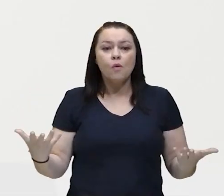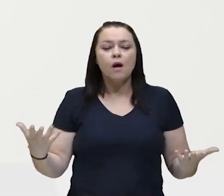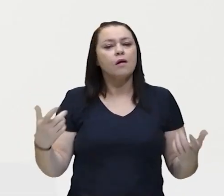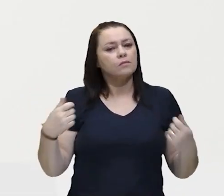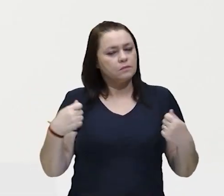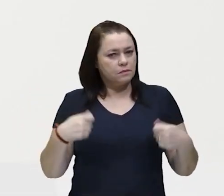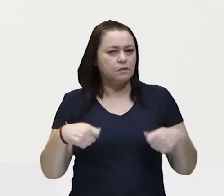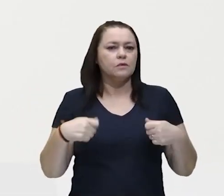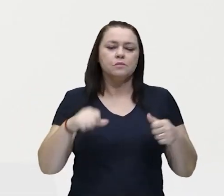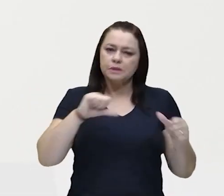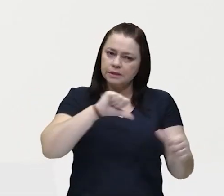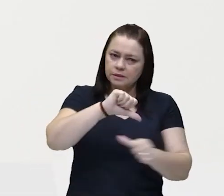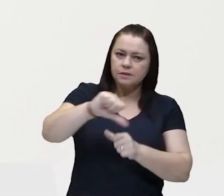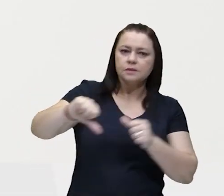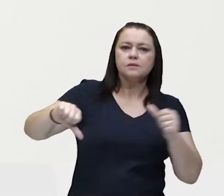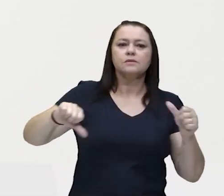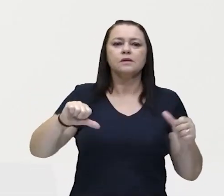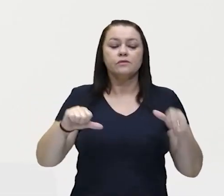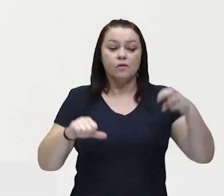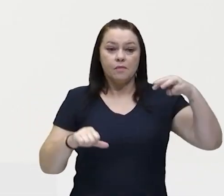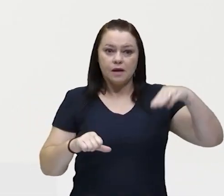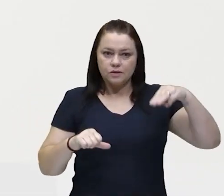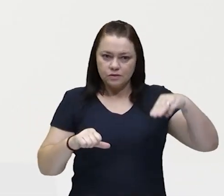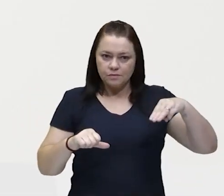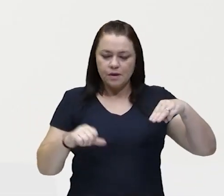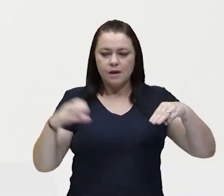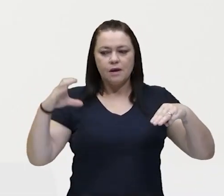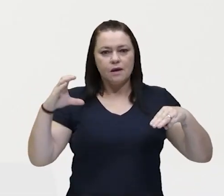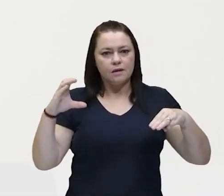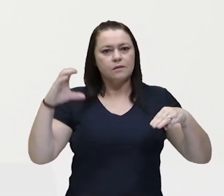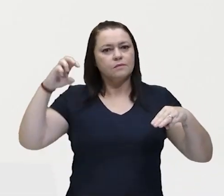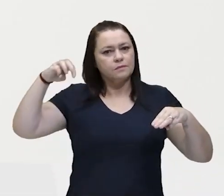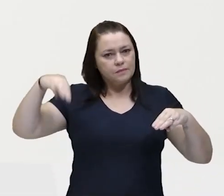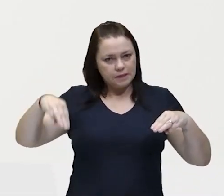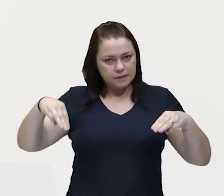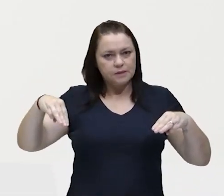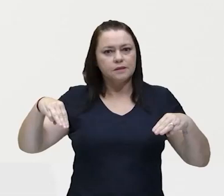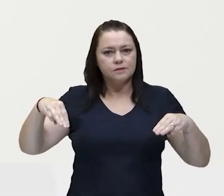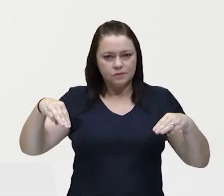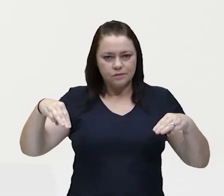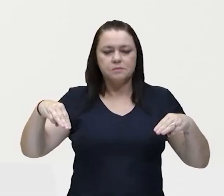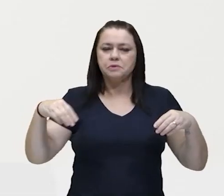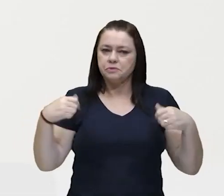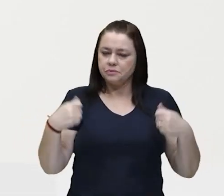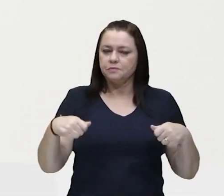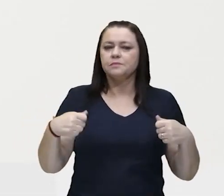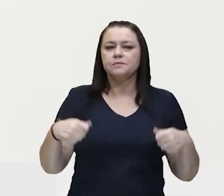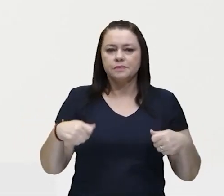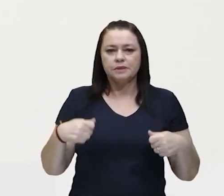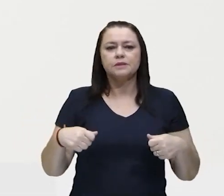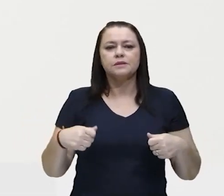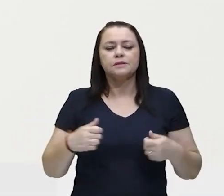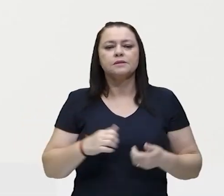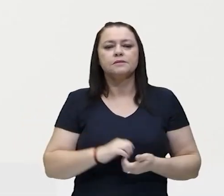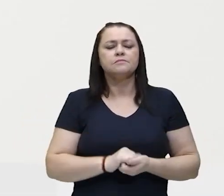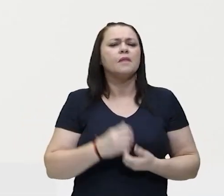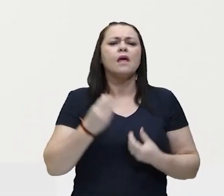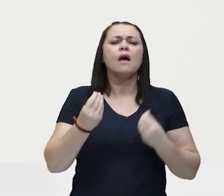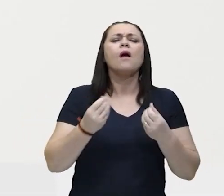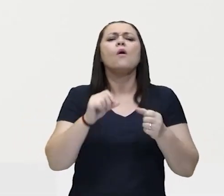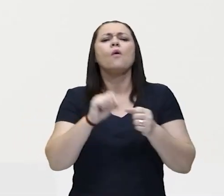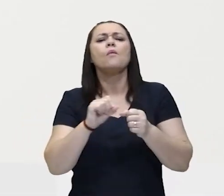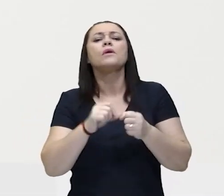fazer uma transformação de metro para centímetro. Como é que eu faço